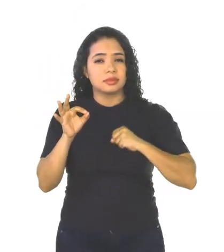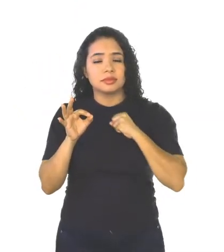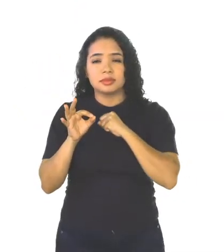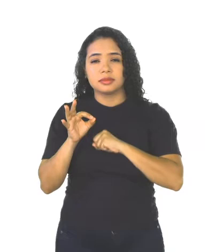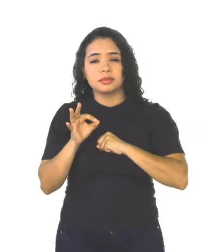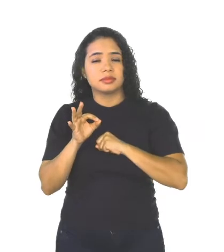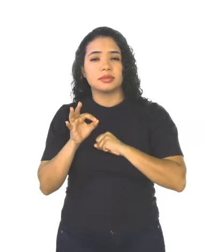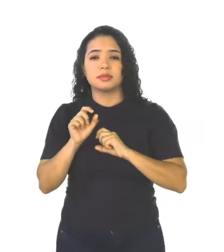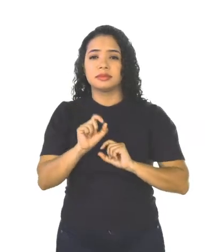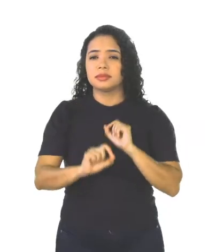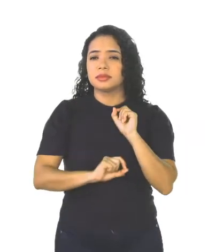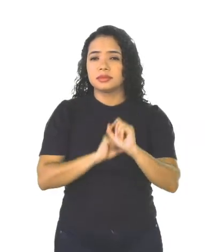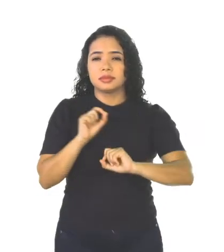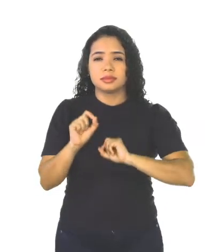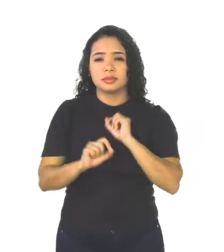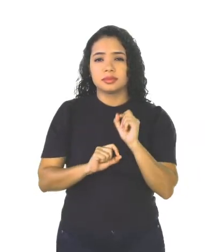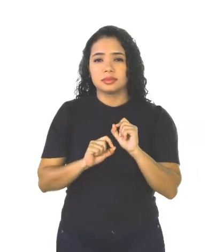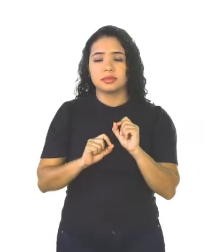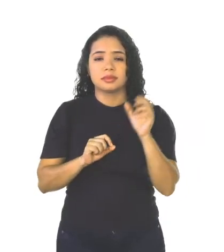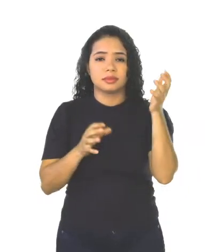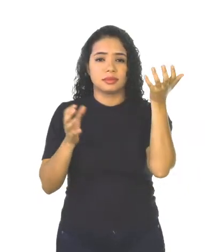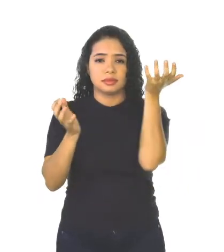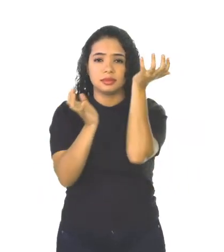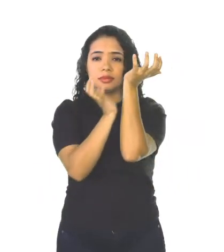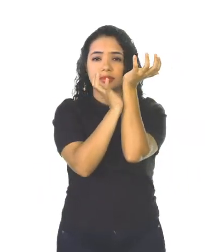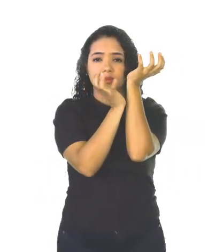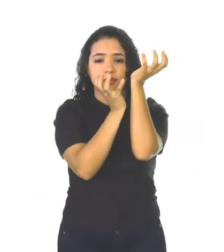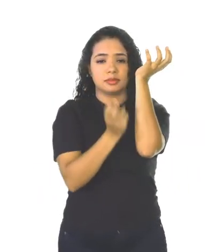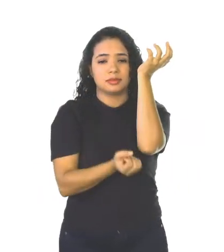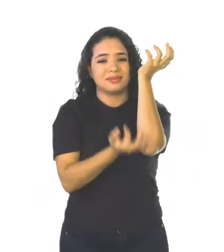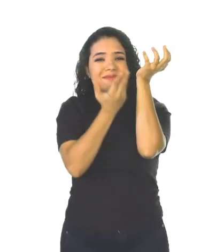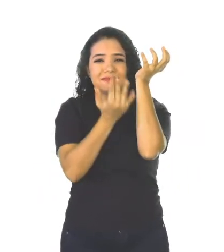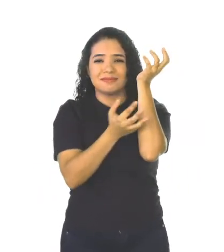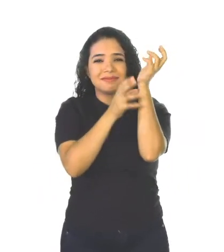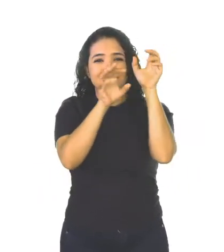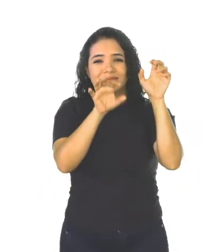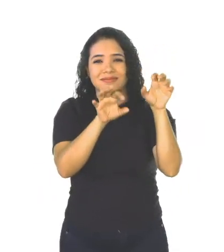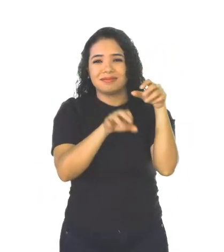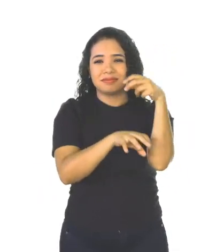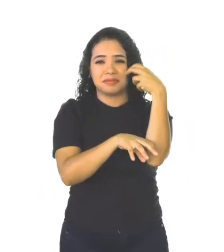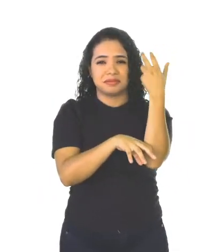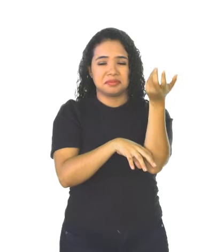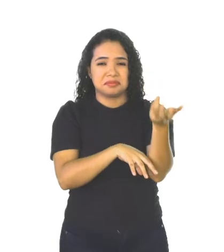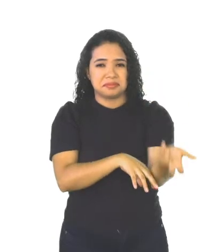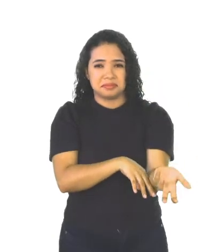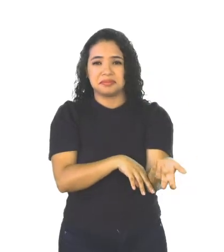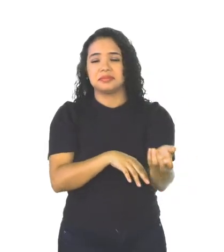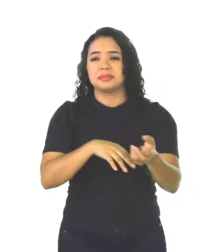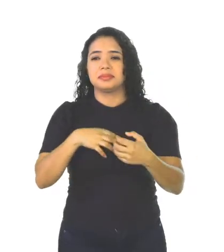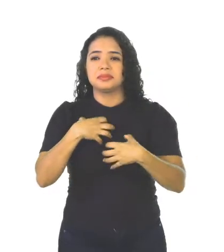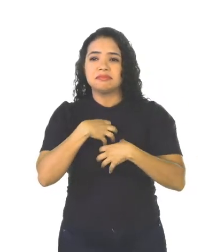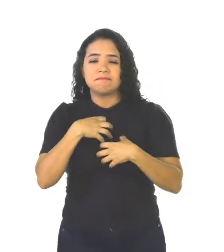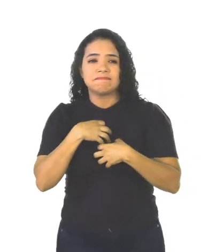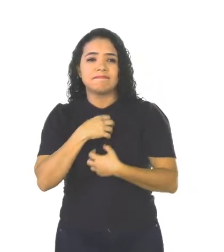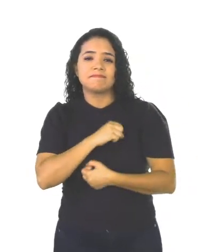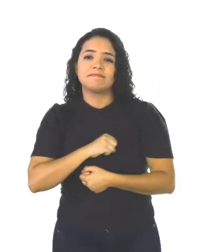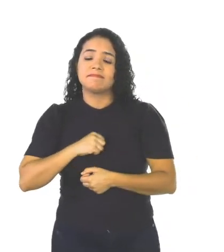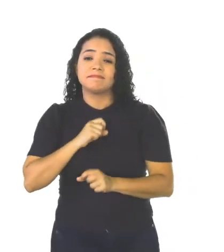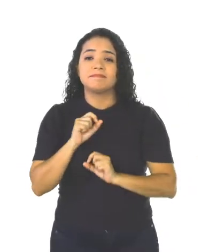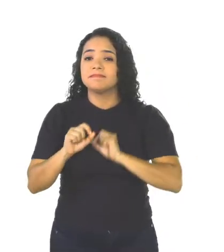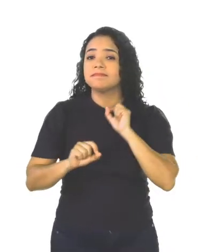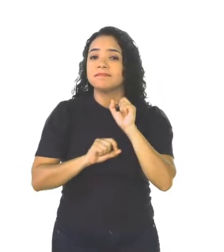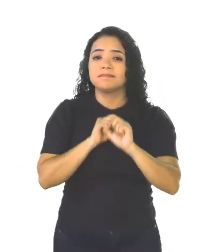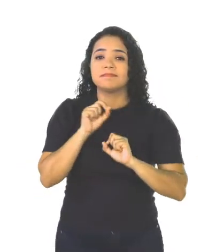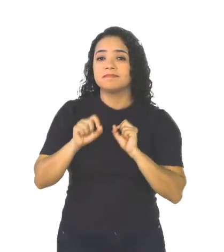aconteceu, que ela perdeu a casinha dela, tal, ela sentia saudades do quê? Do que ela tanto gostava para ela sentir